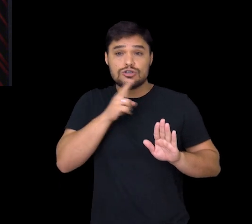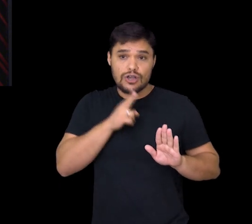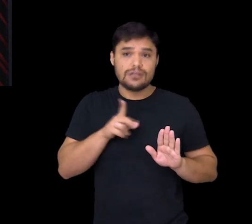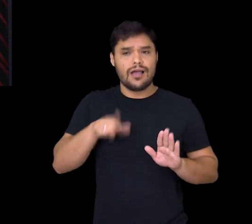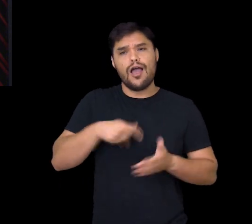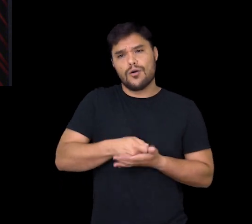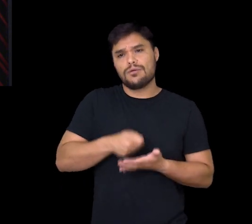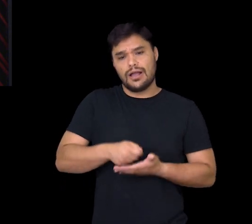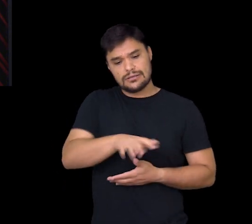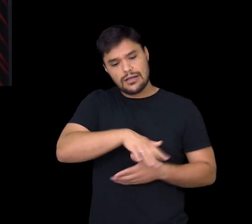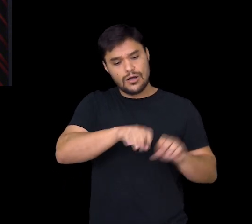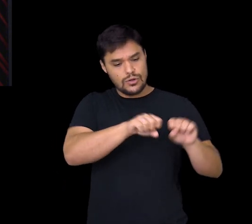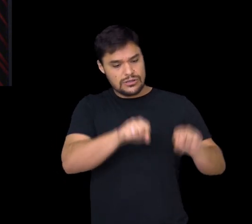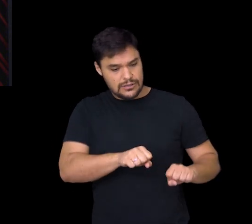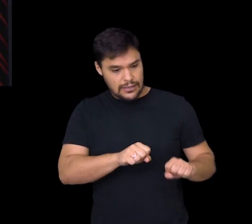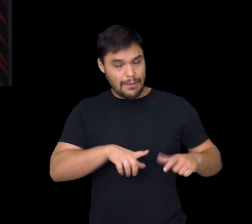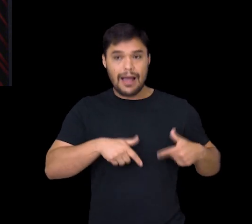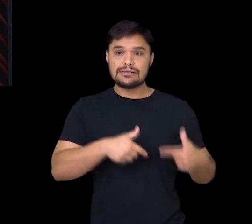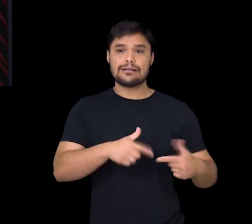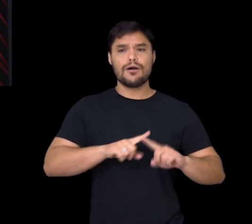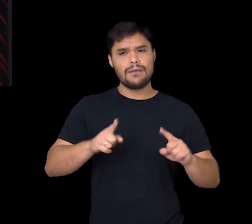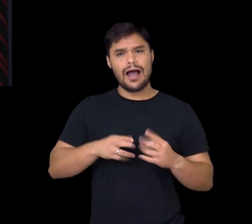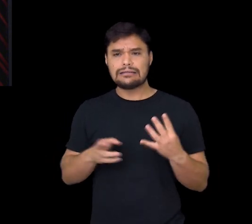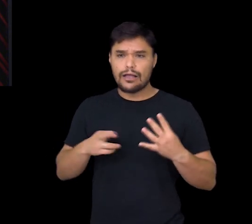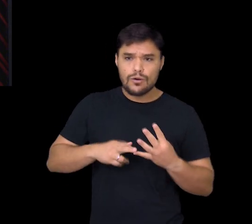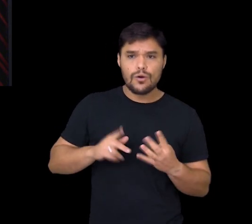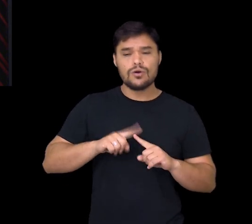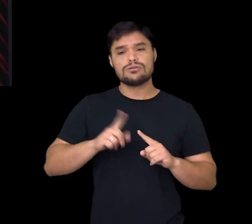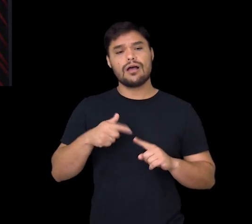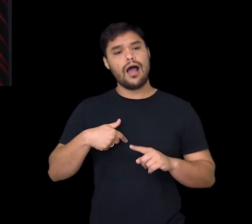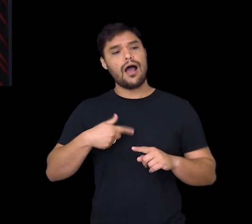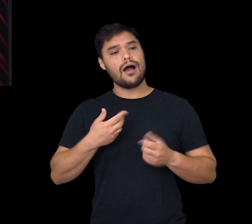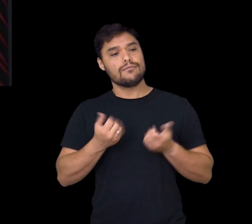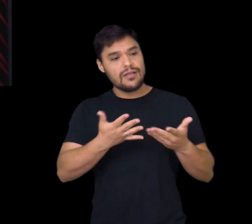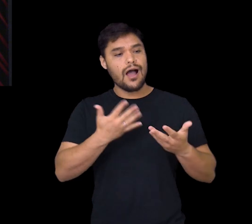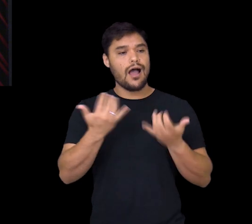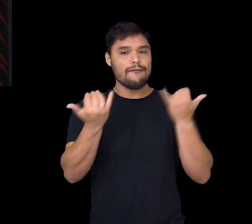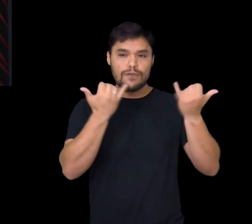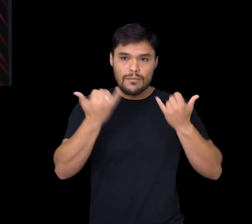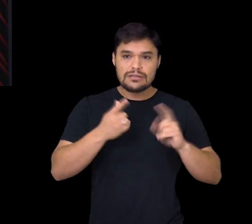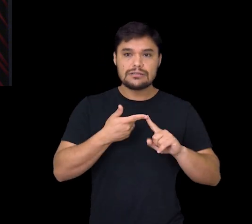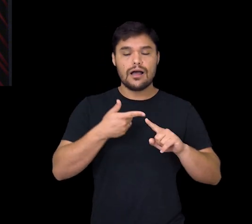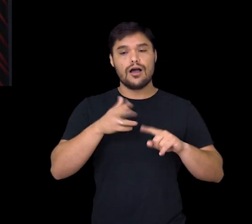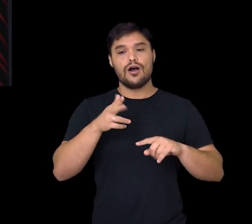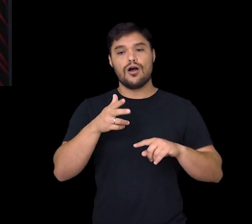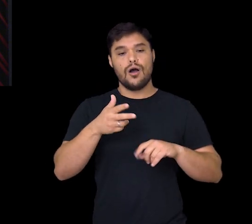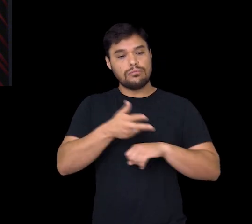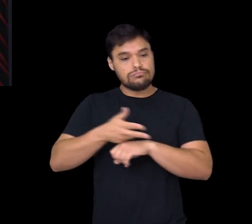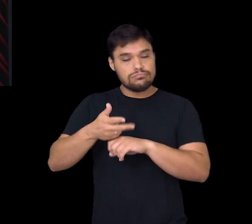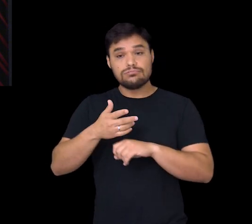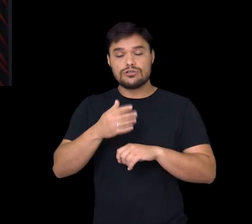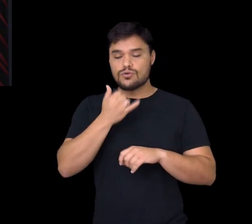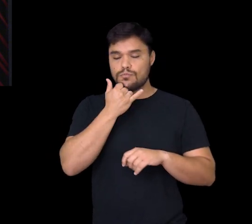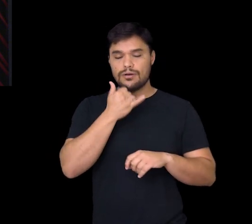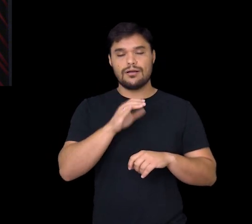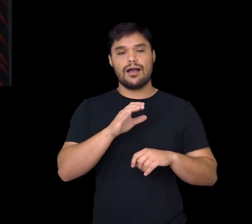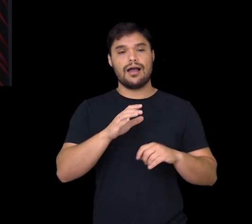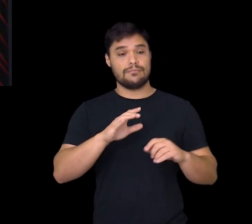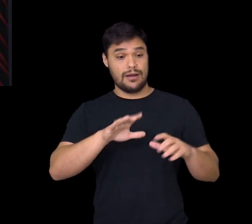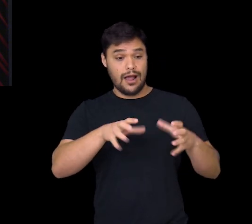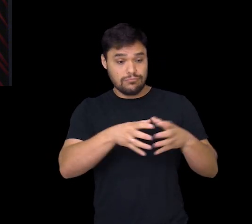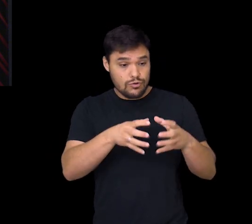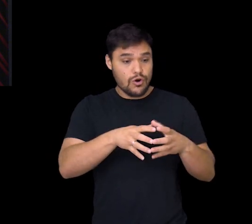notícia, né? É obrigação do sistema atuar, mas recorra, traga a informação para as câmaras revisionais, ou